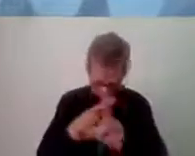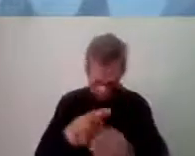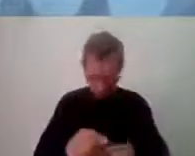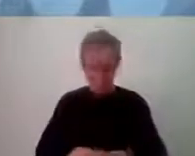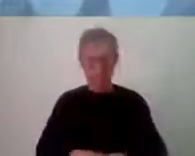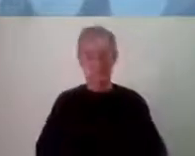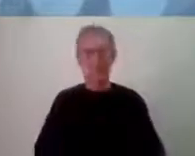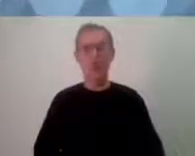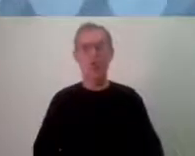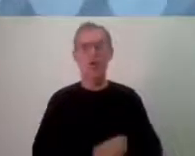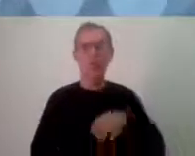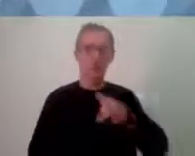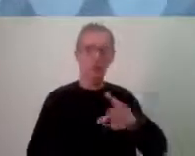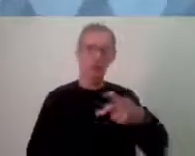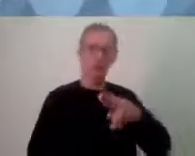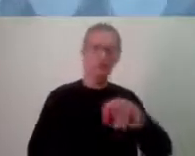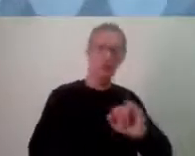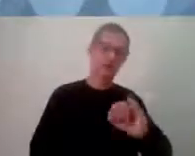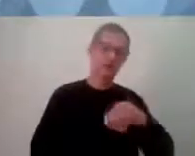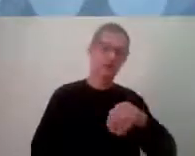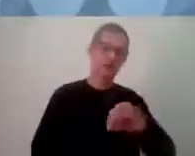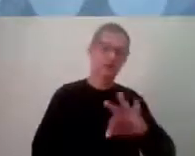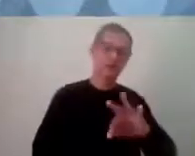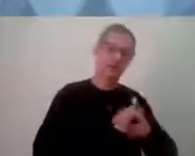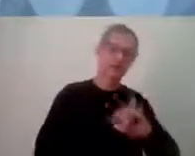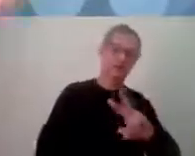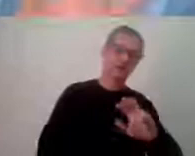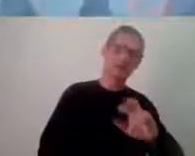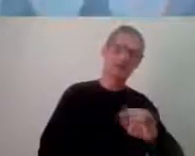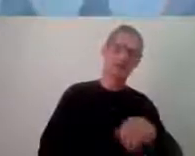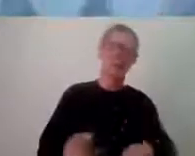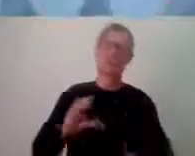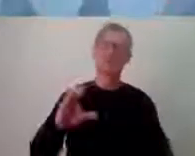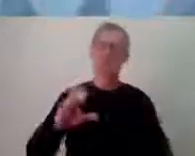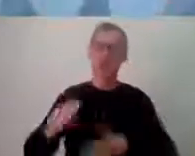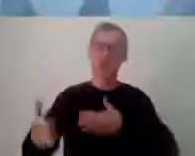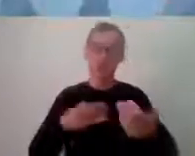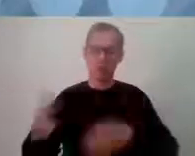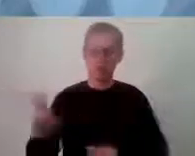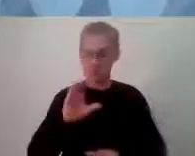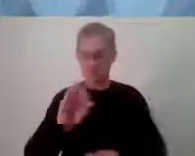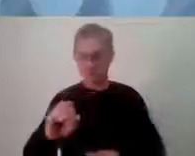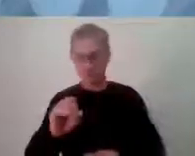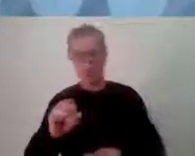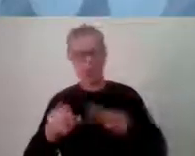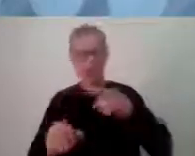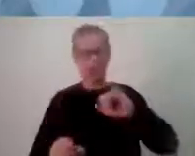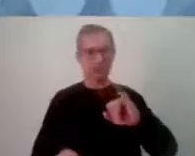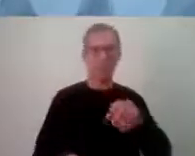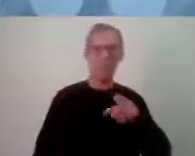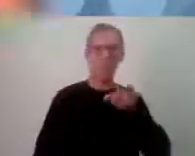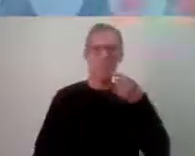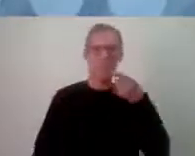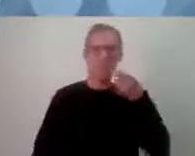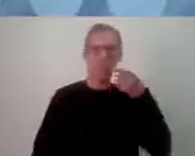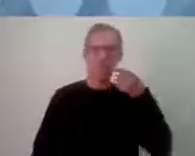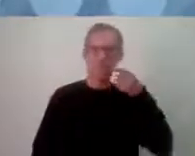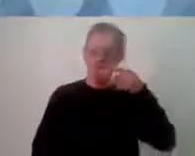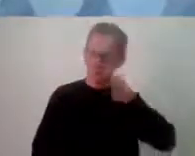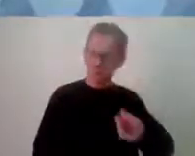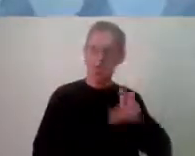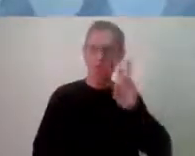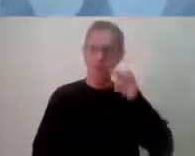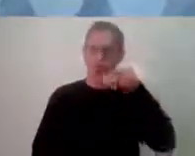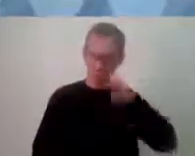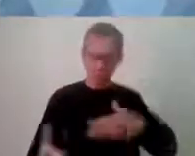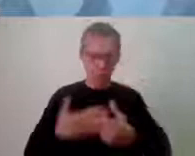uma primitiva, aquele C ali, ó, pode assumir qualquer valor. Pode ser 0, pode ser π, pode ser 1 milhão, pode ser 2 milhões, pode ser qualquer